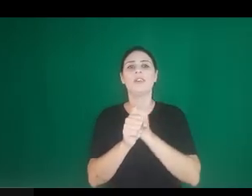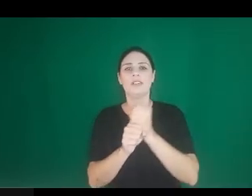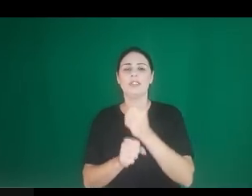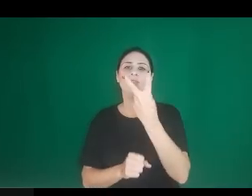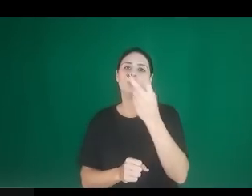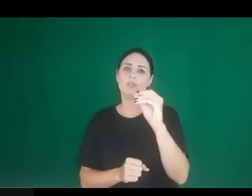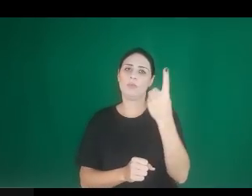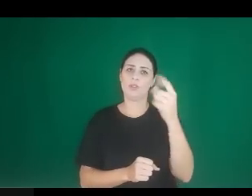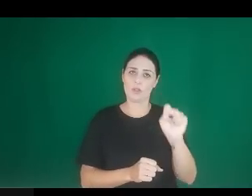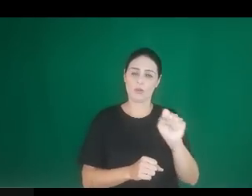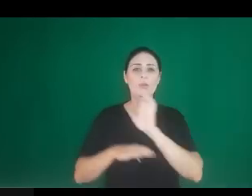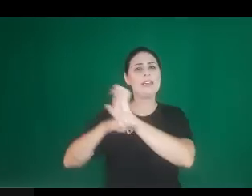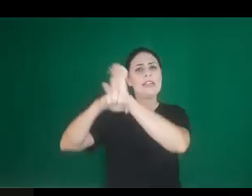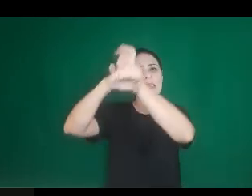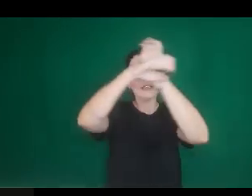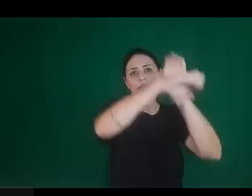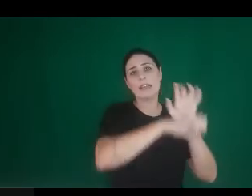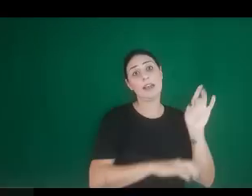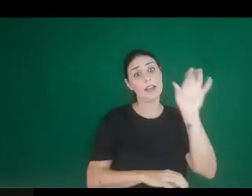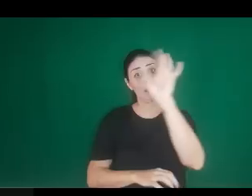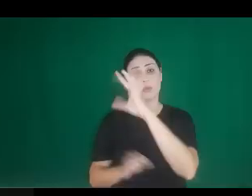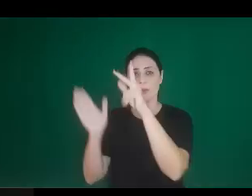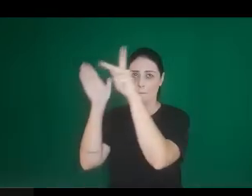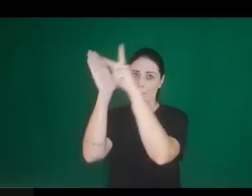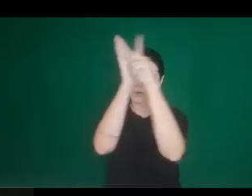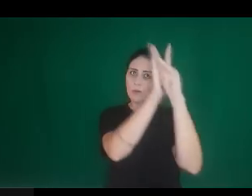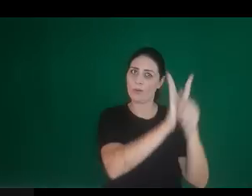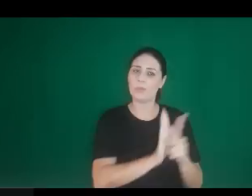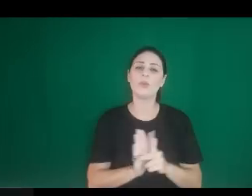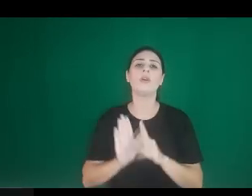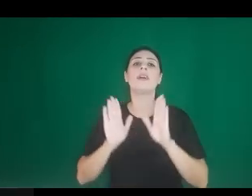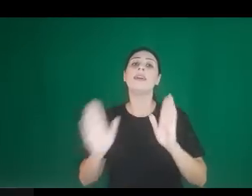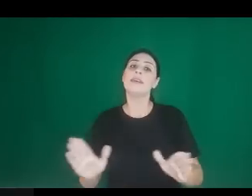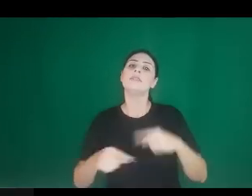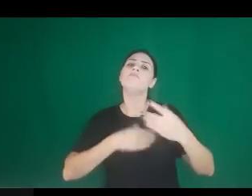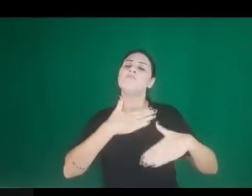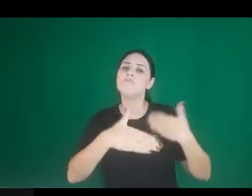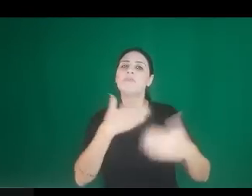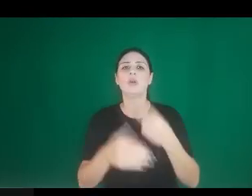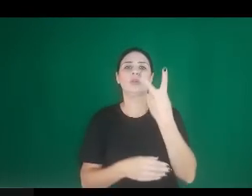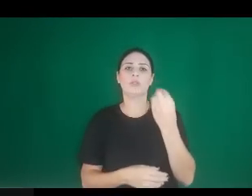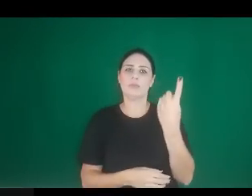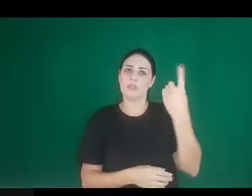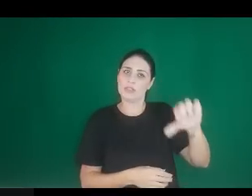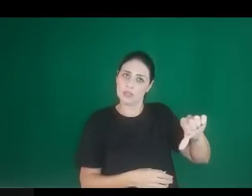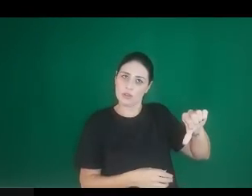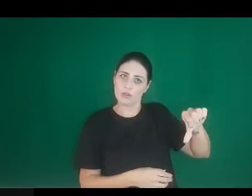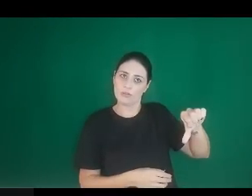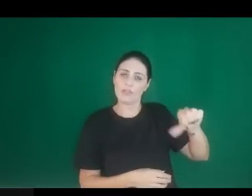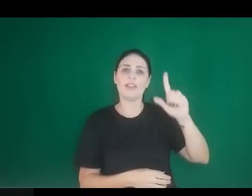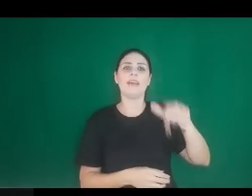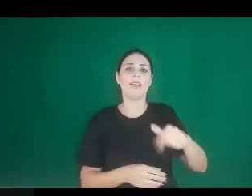de 2018 foi para os estados elaborarem esse documento próprio, e aí, 2019, qual que era a tarefa?